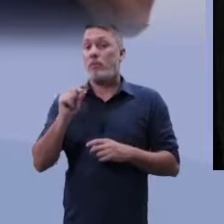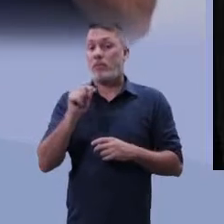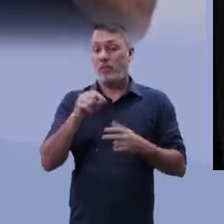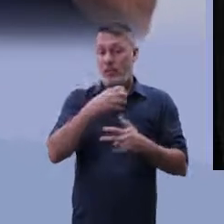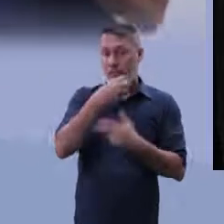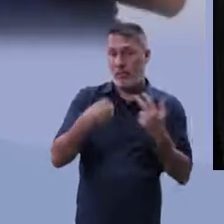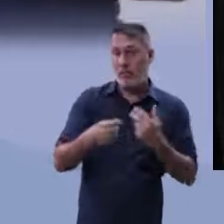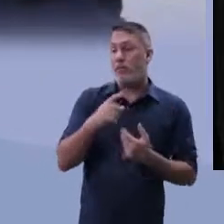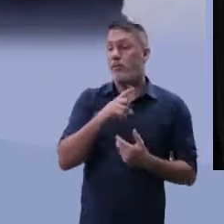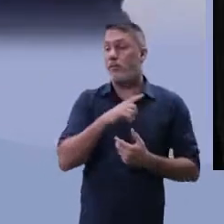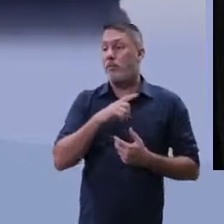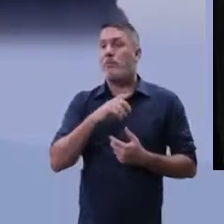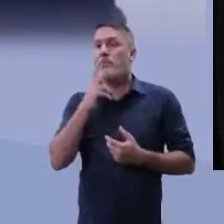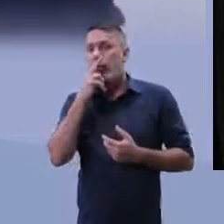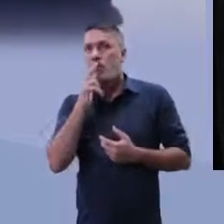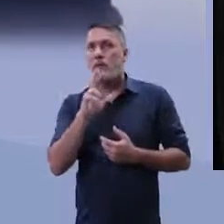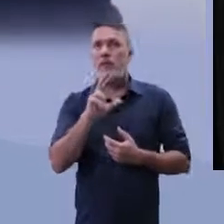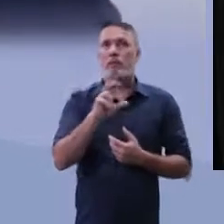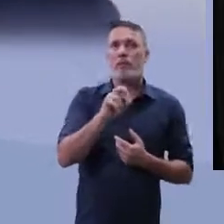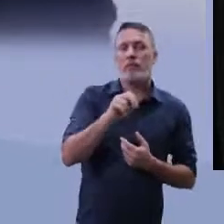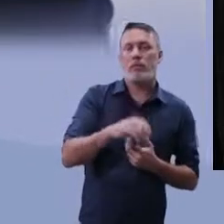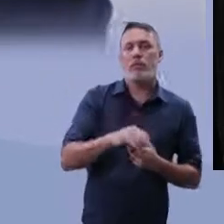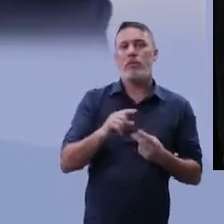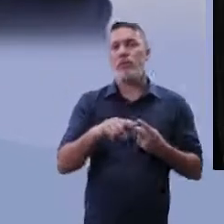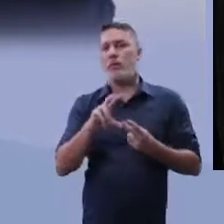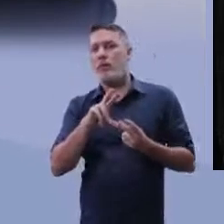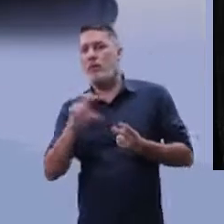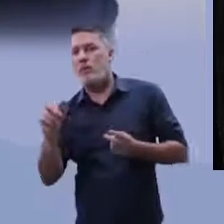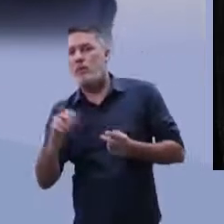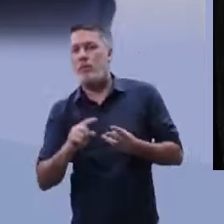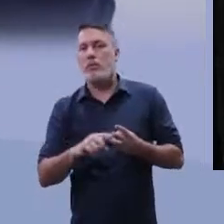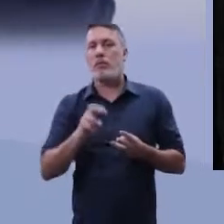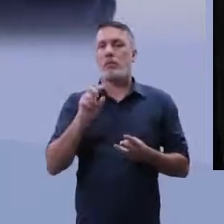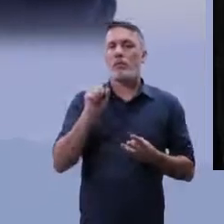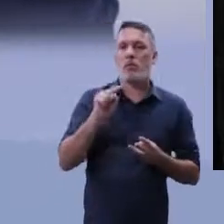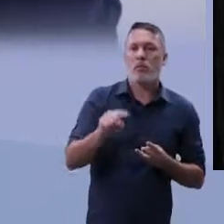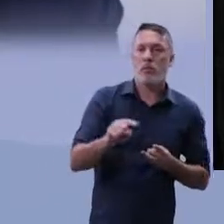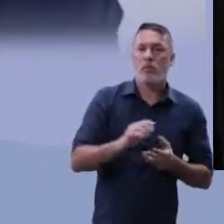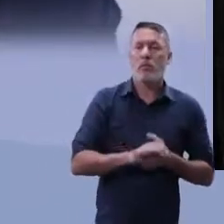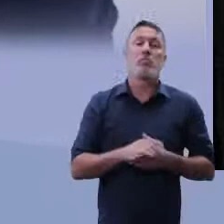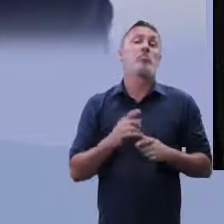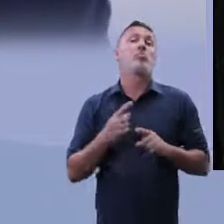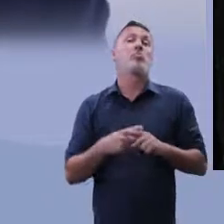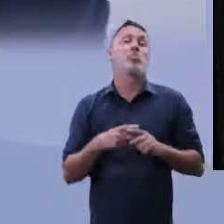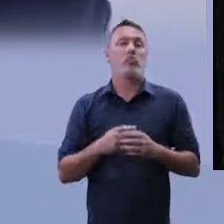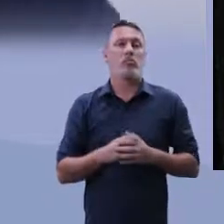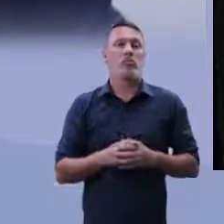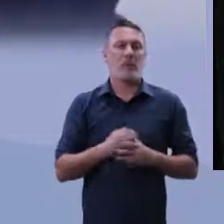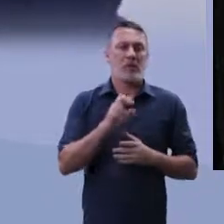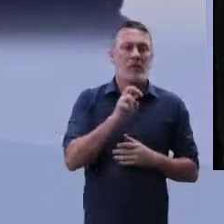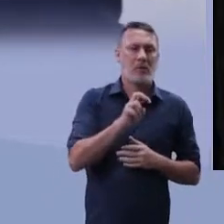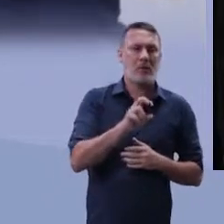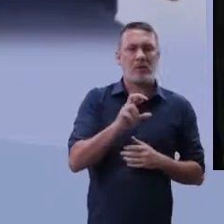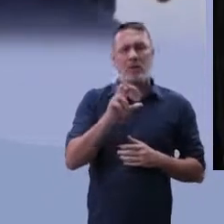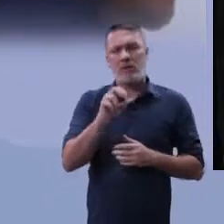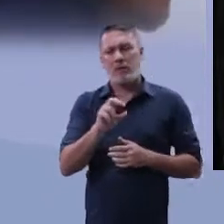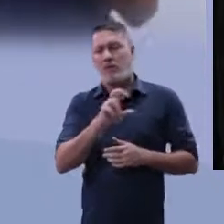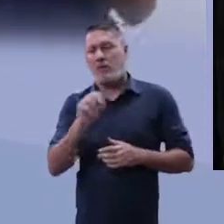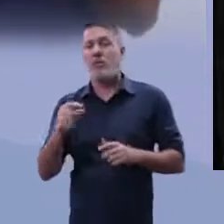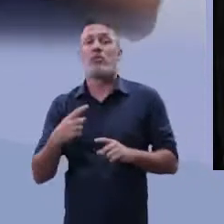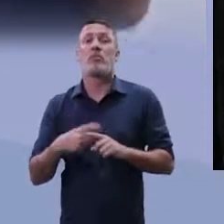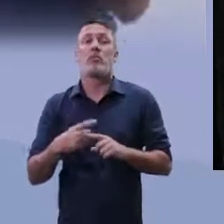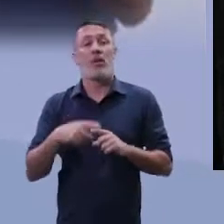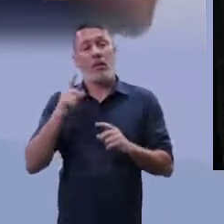tem percebido que o Enem tem trabalhado também com 50, com 500, com 5.000. Por quê?